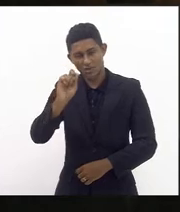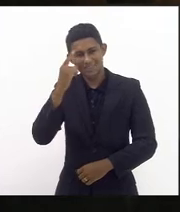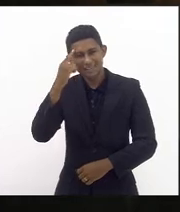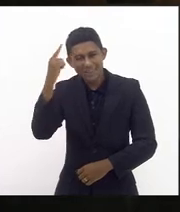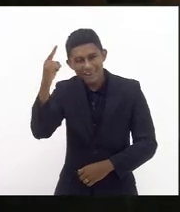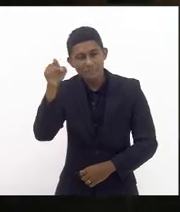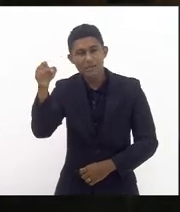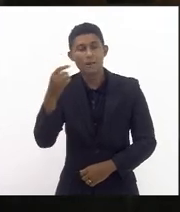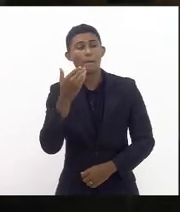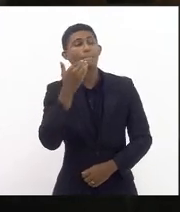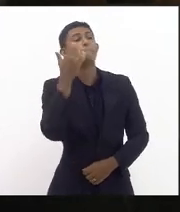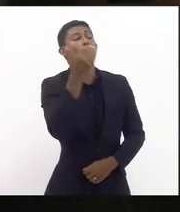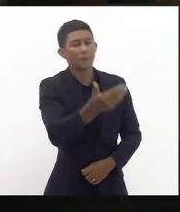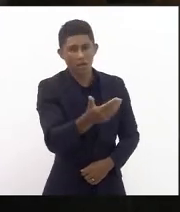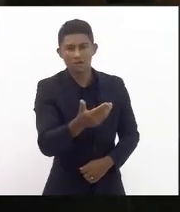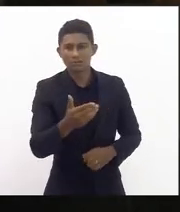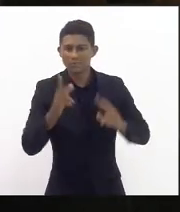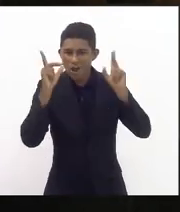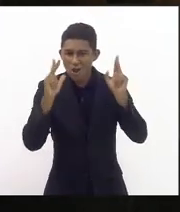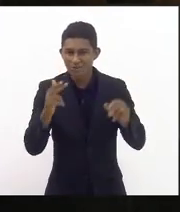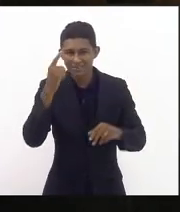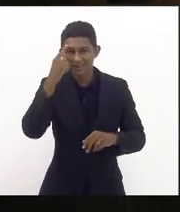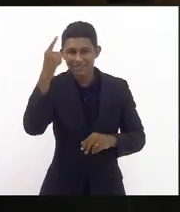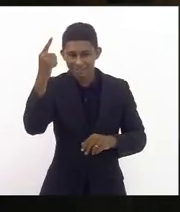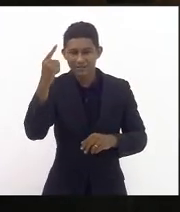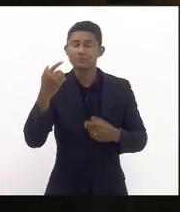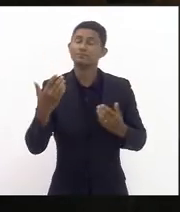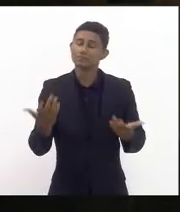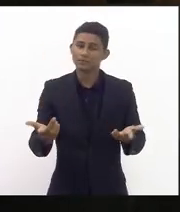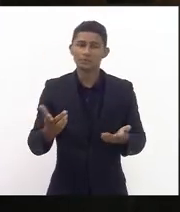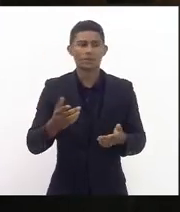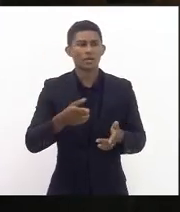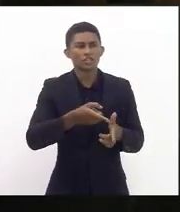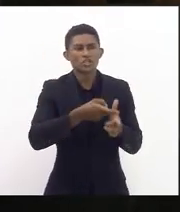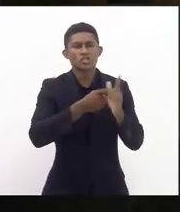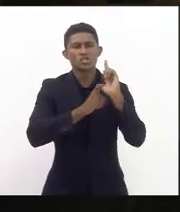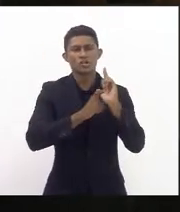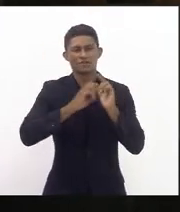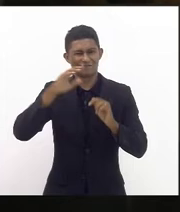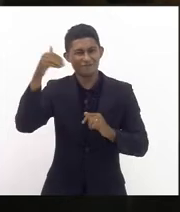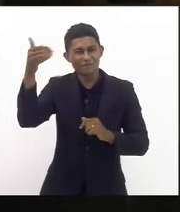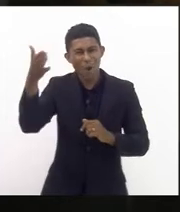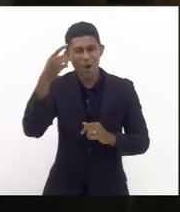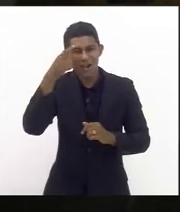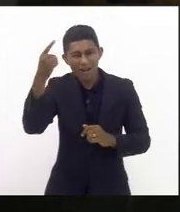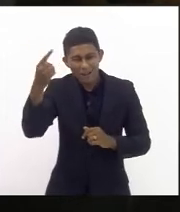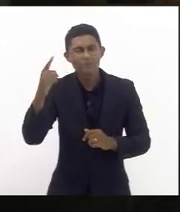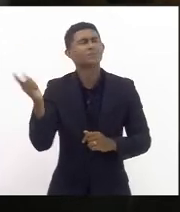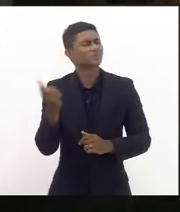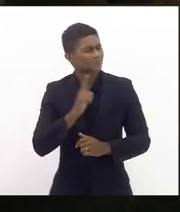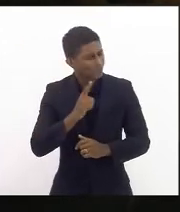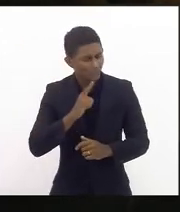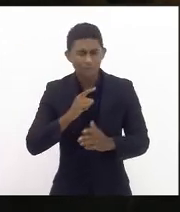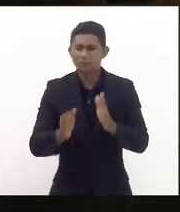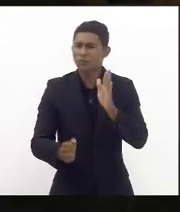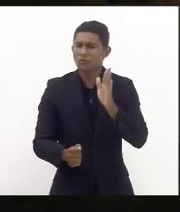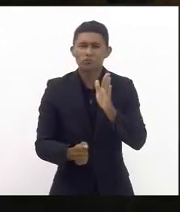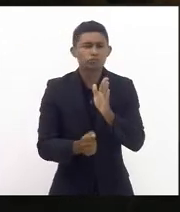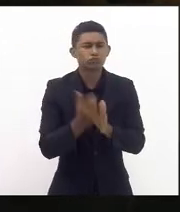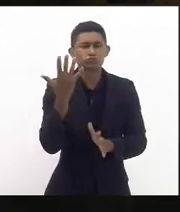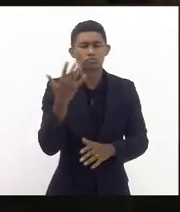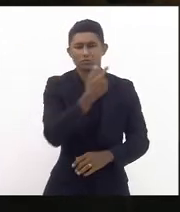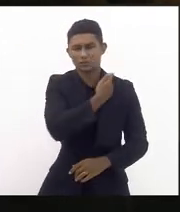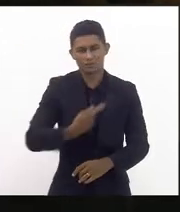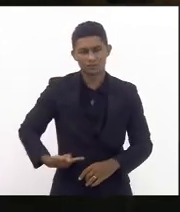solicitação similar em relação à nossa dívida externa. Quantas e quantas vezes o